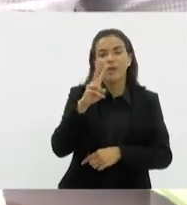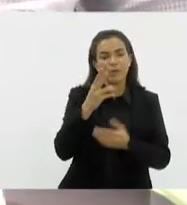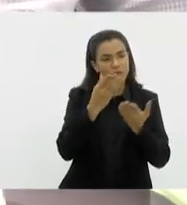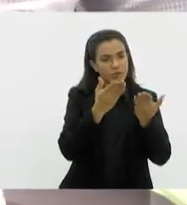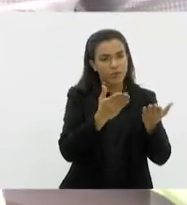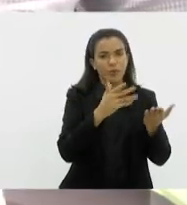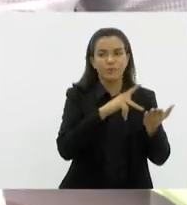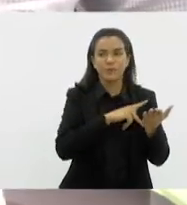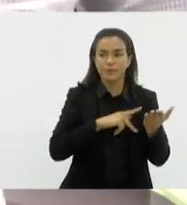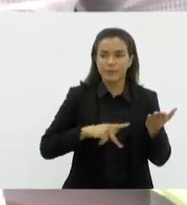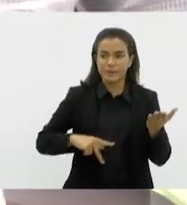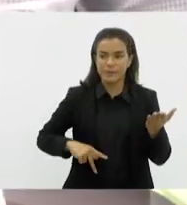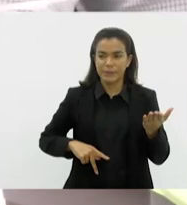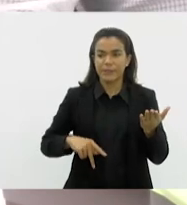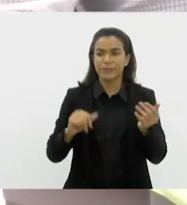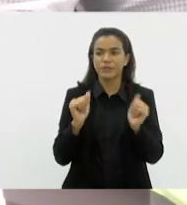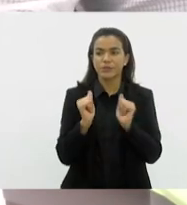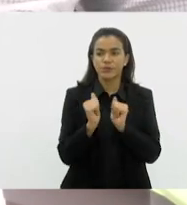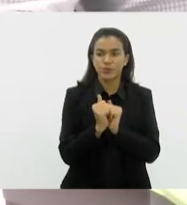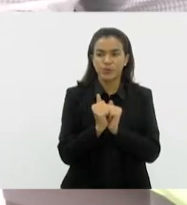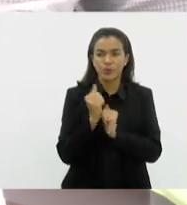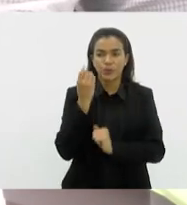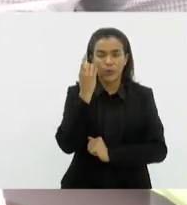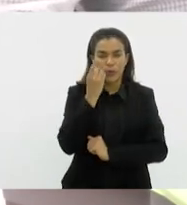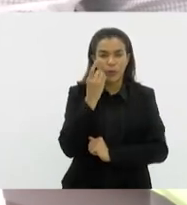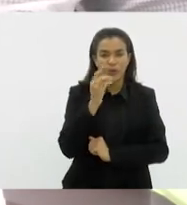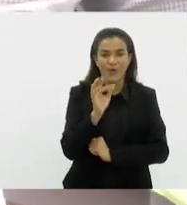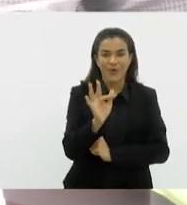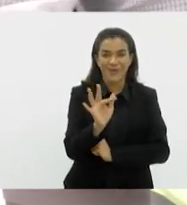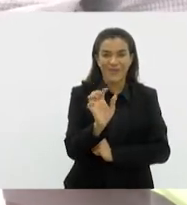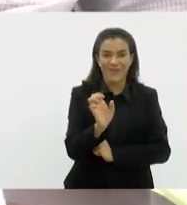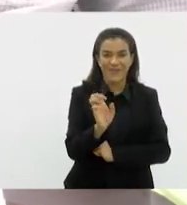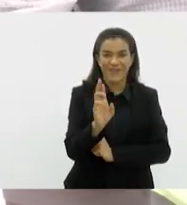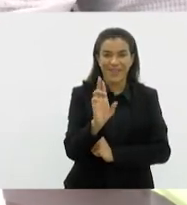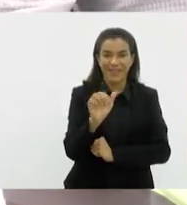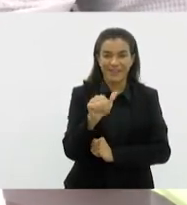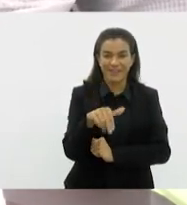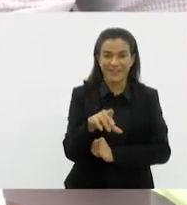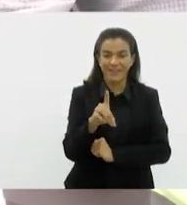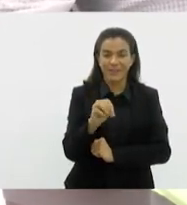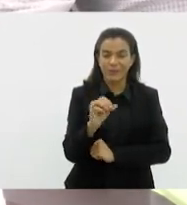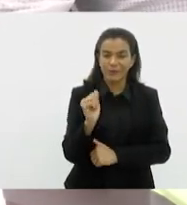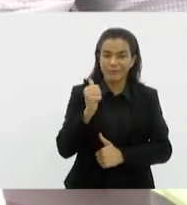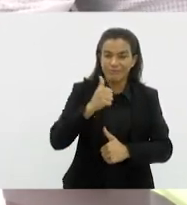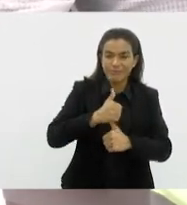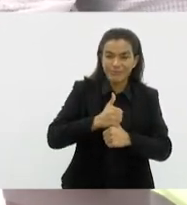até fez junto com o doutor Fernando substitutivo, quando a gente discutiu a questão.